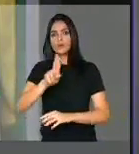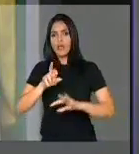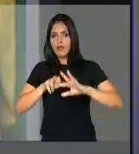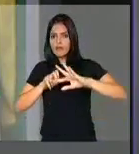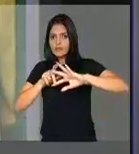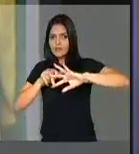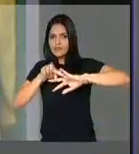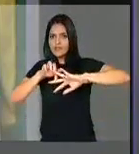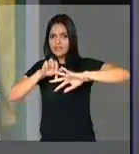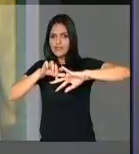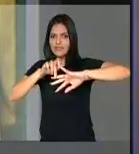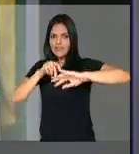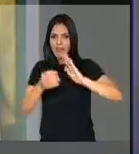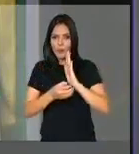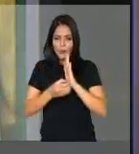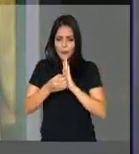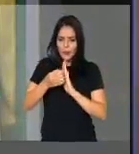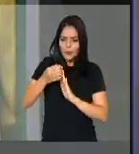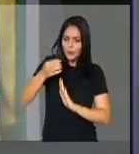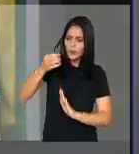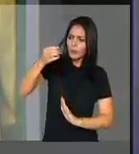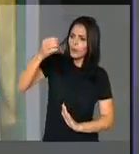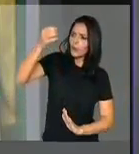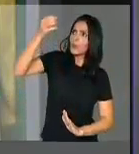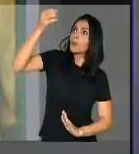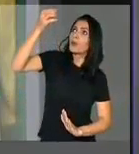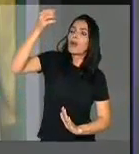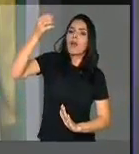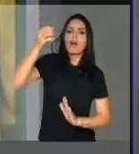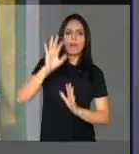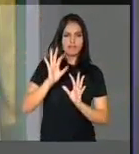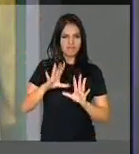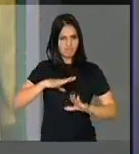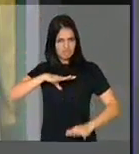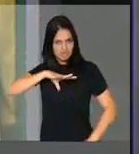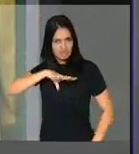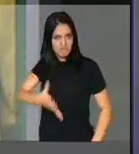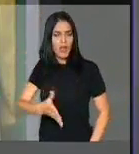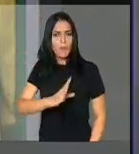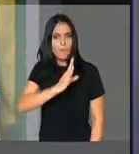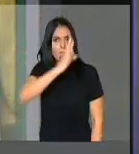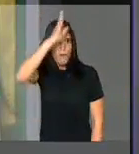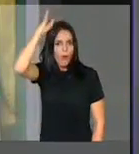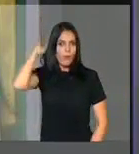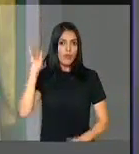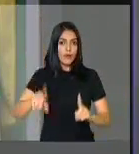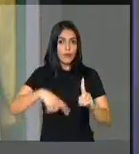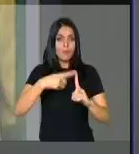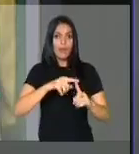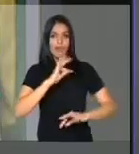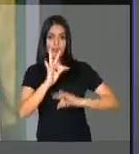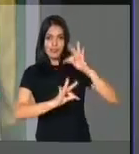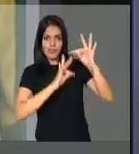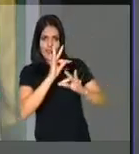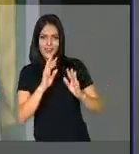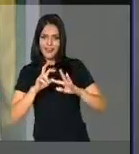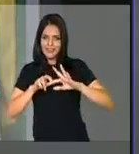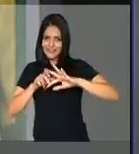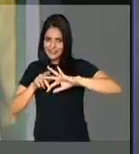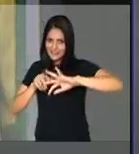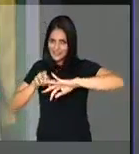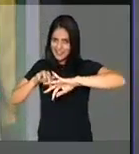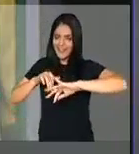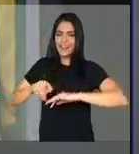mas fiquem certos que eu tenho certeza, com a bravura dos bombeiros do Piauí e a tecnologia da Escada Bagiros,